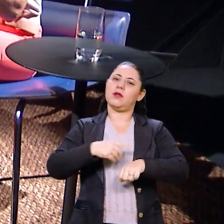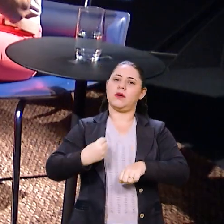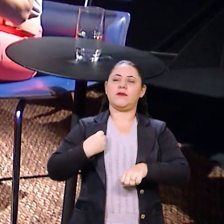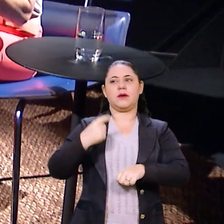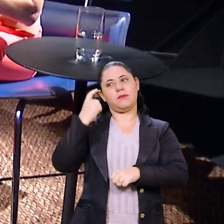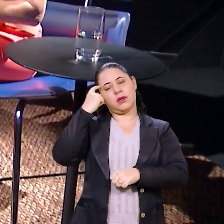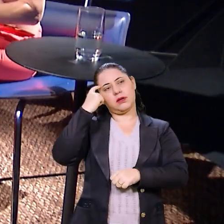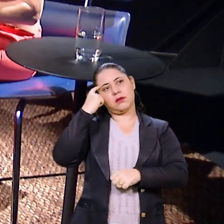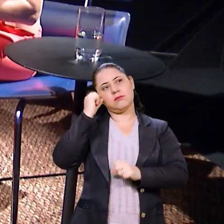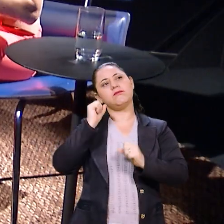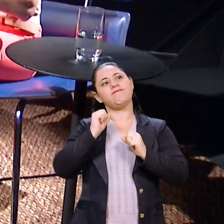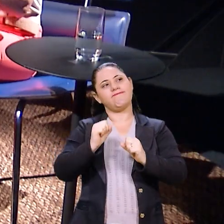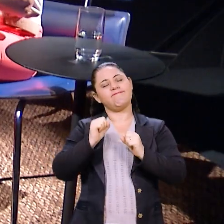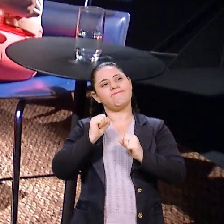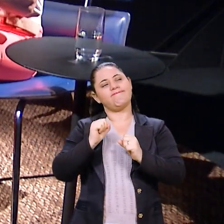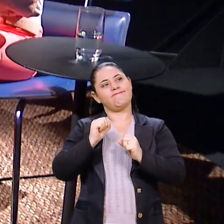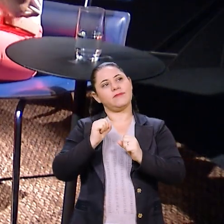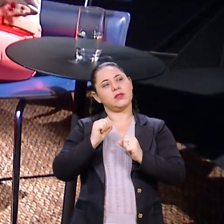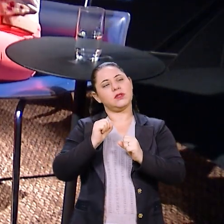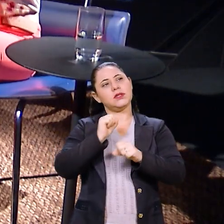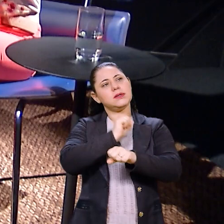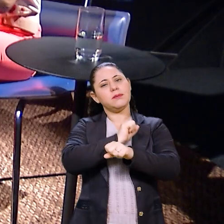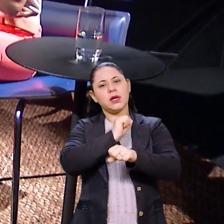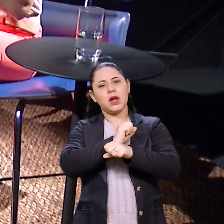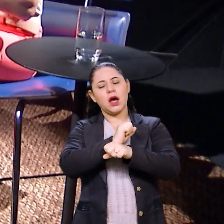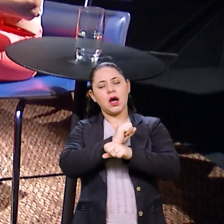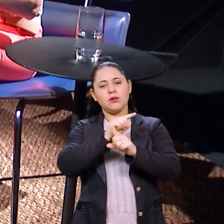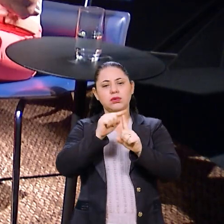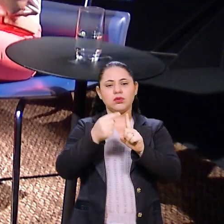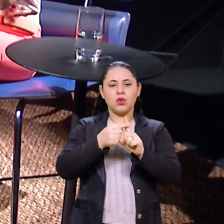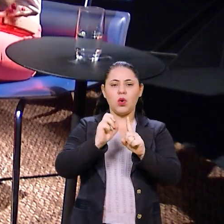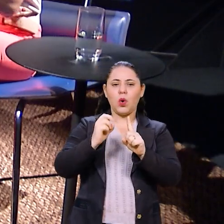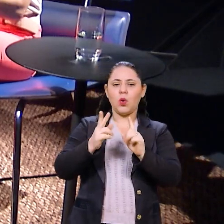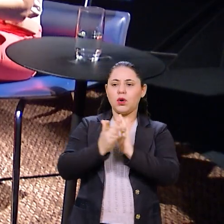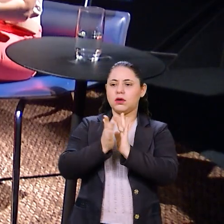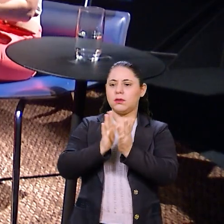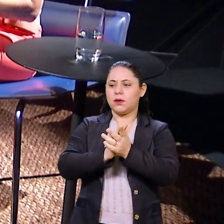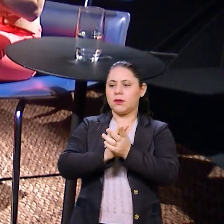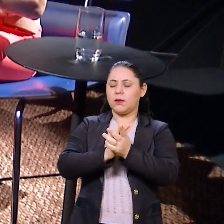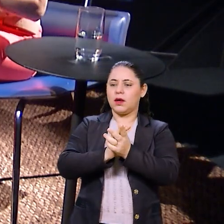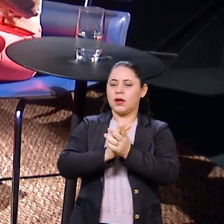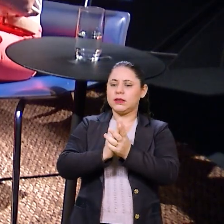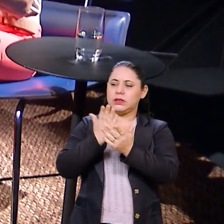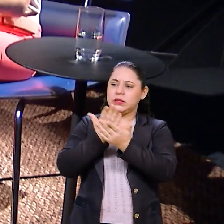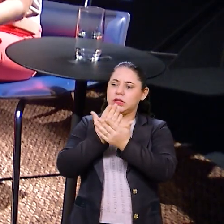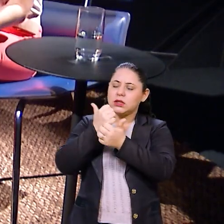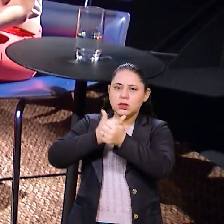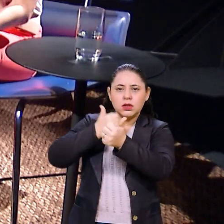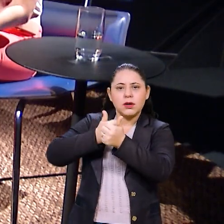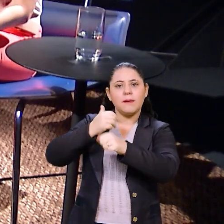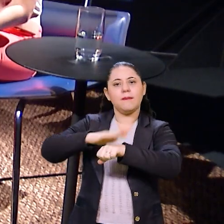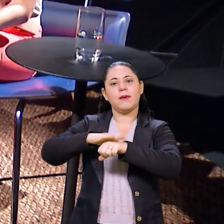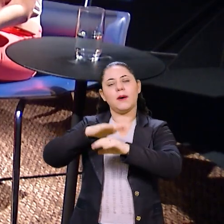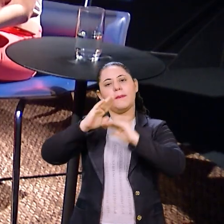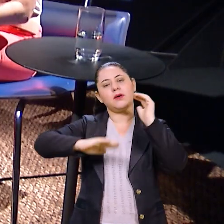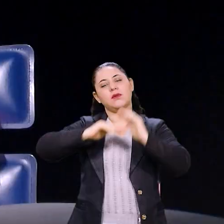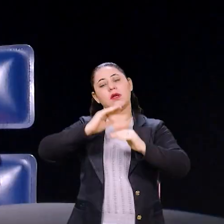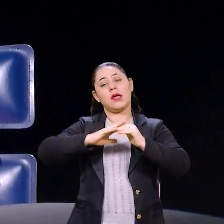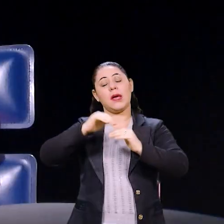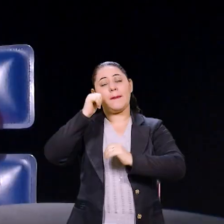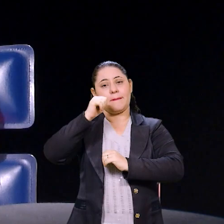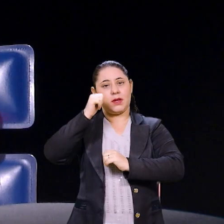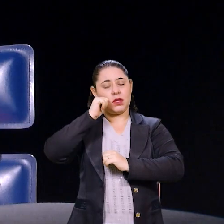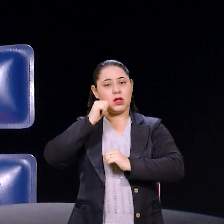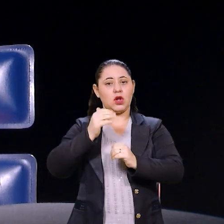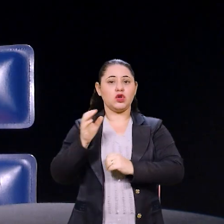algum momento da vida elas pensam, poderia ter postergado essa maternidade ou casamento para ter me dedicado à vida profissional. E